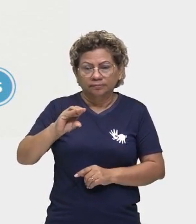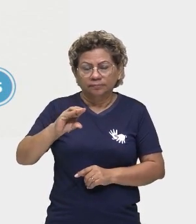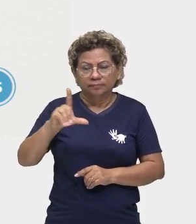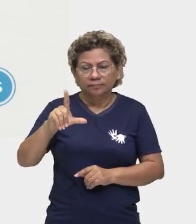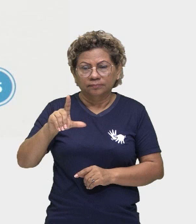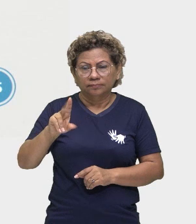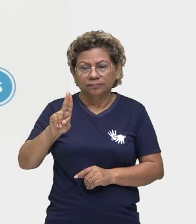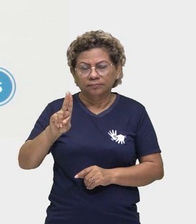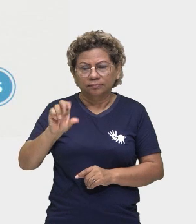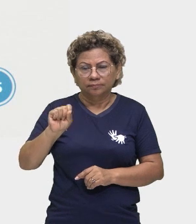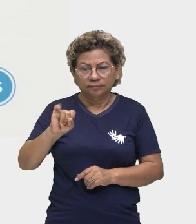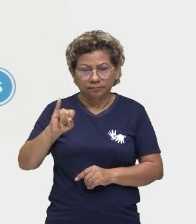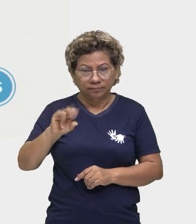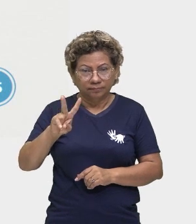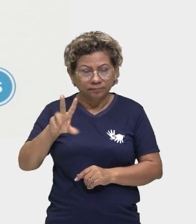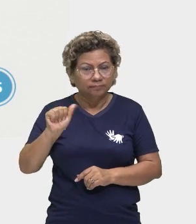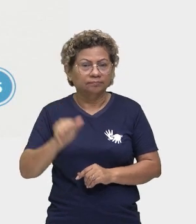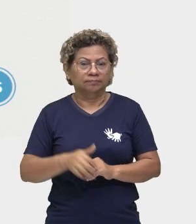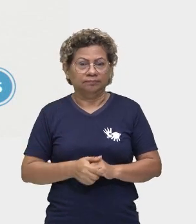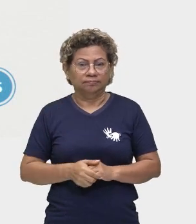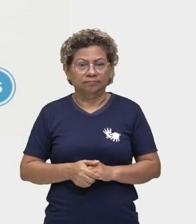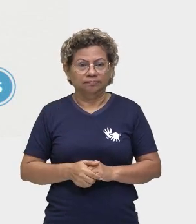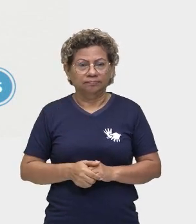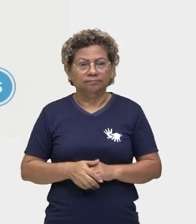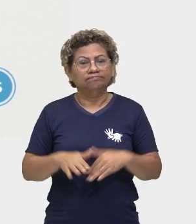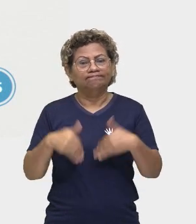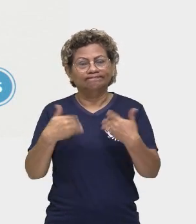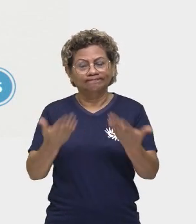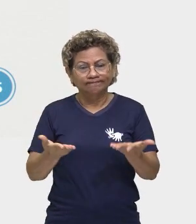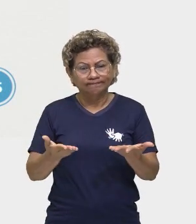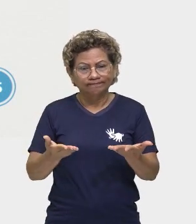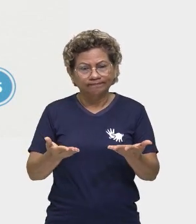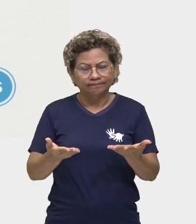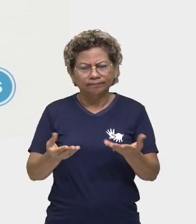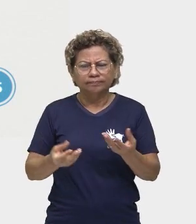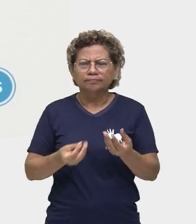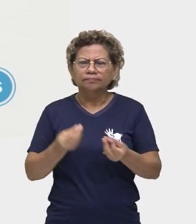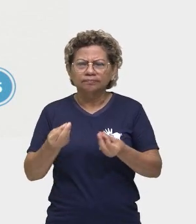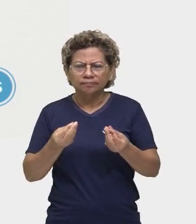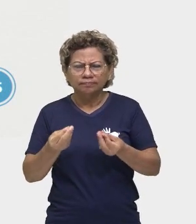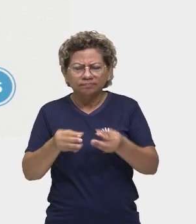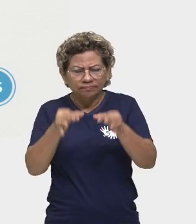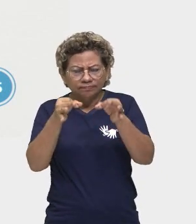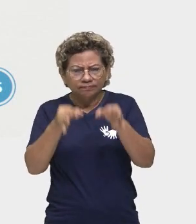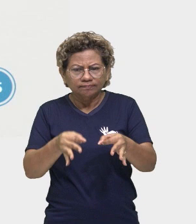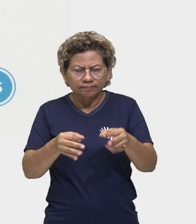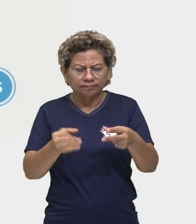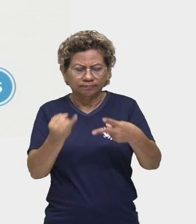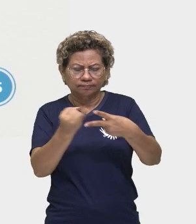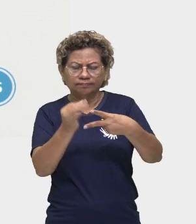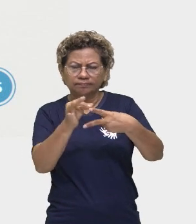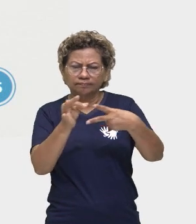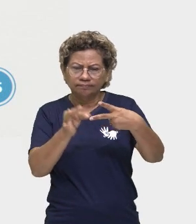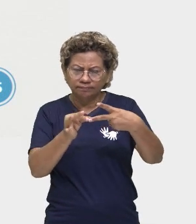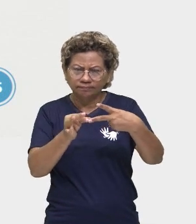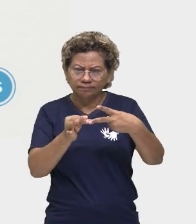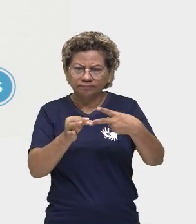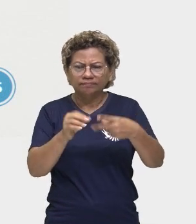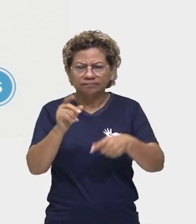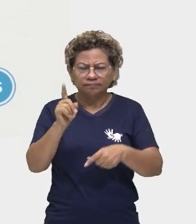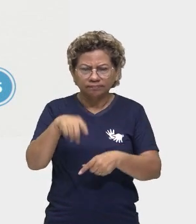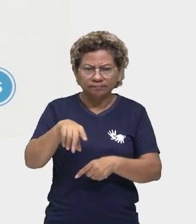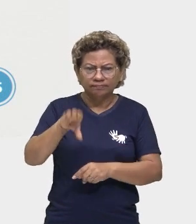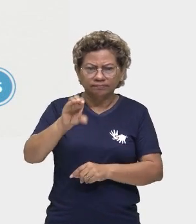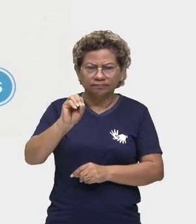Então, apenas com essa afirmativa é impossível determinar se um polígono é convexo ou não, pois para que um polígono seja convexo,